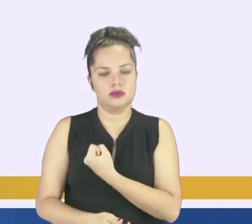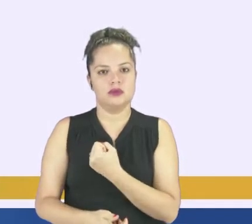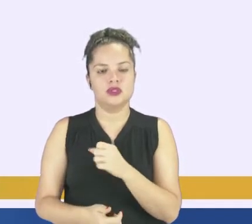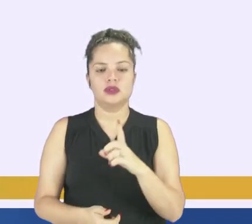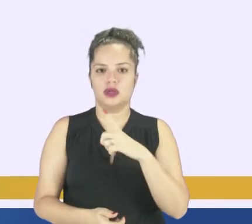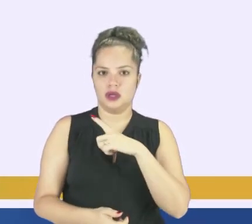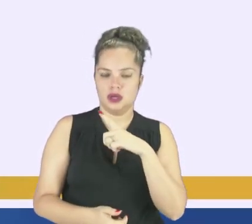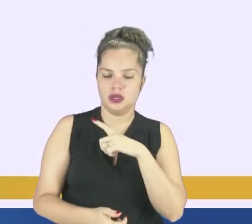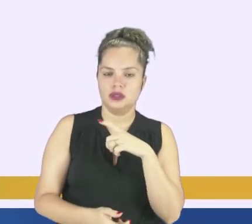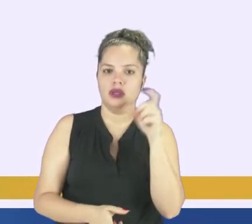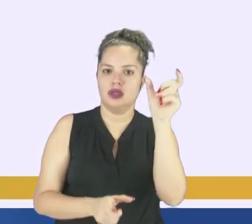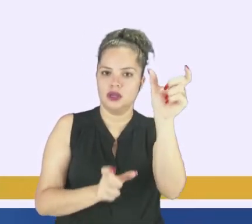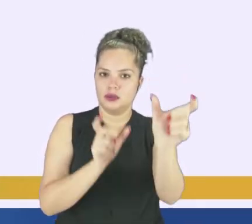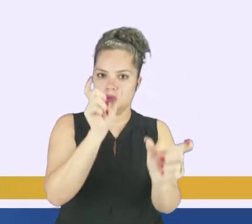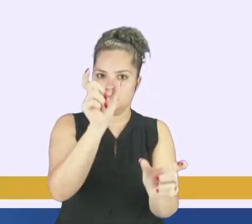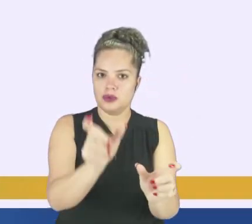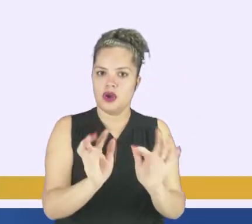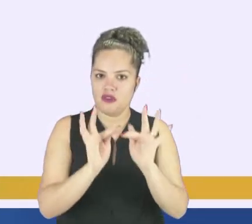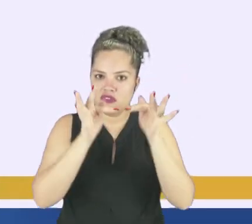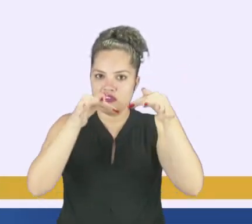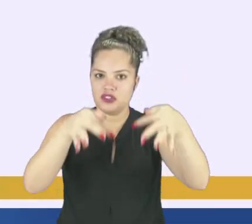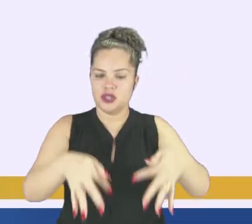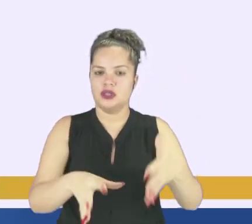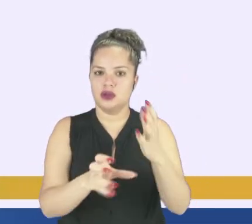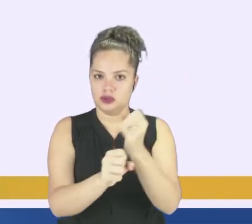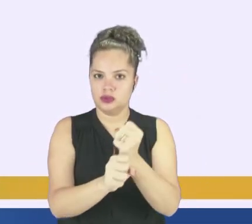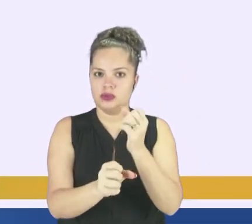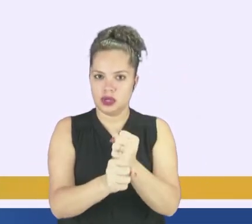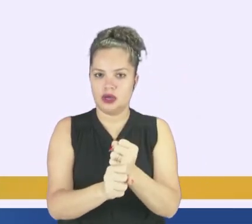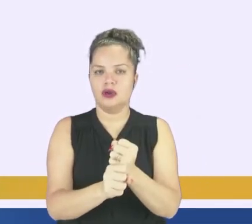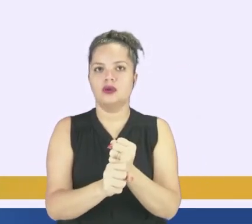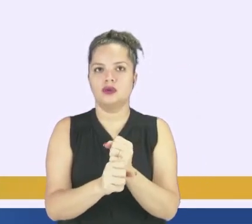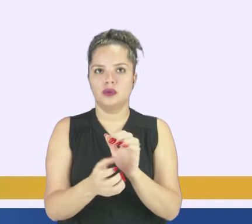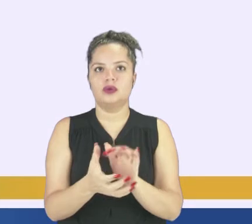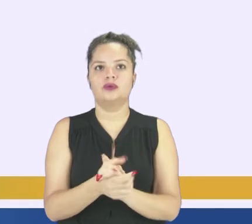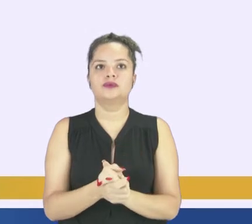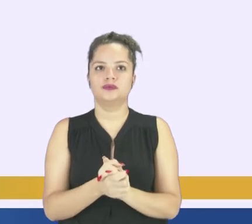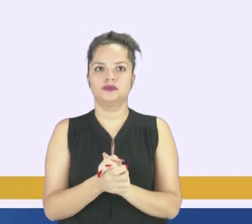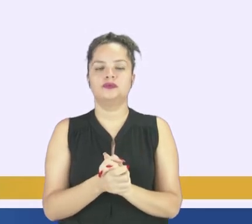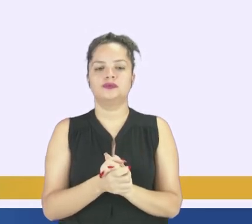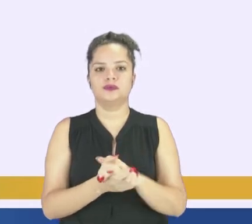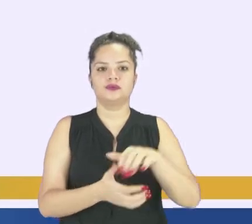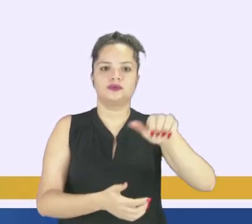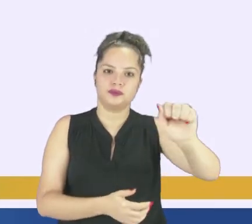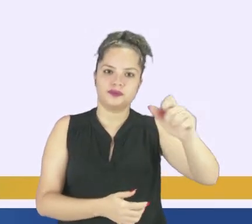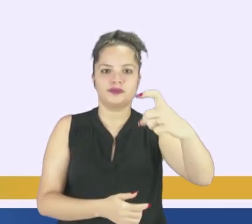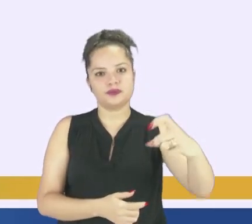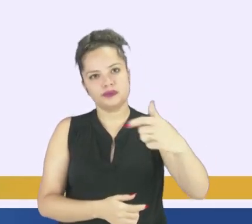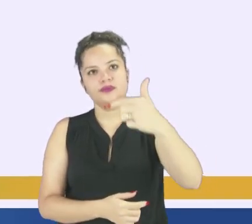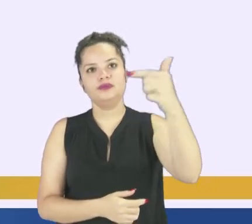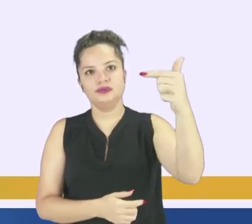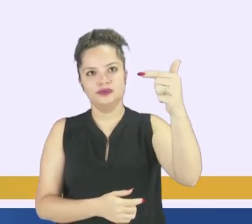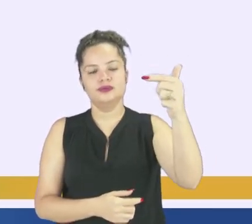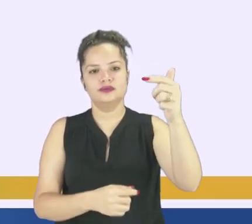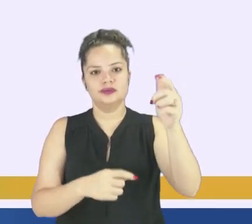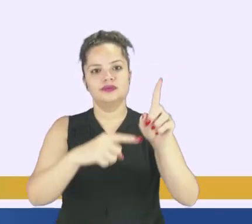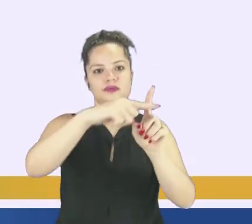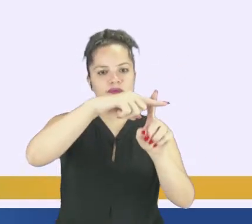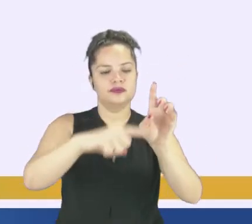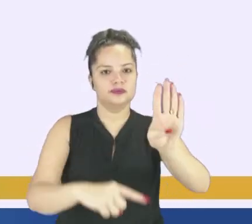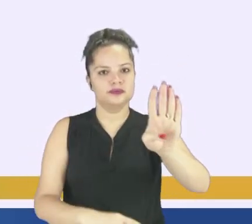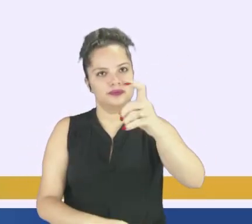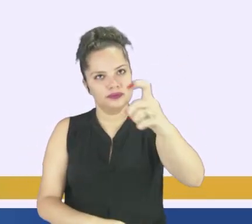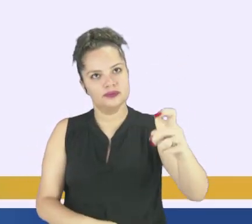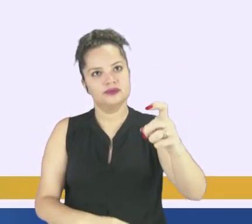termo lá final da nossa resolução, que é ax ao quadrado mais bx mais c. Isso